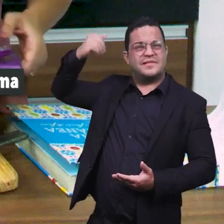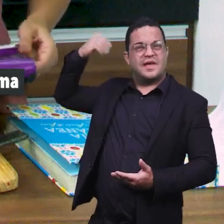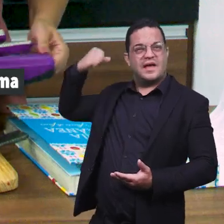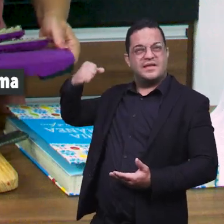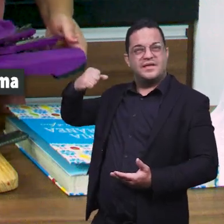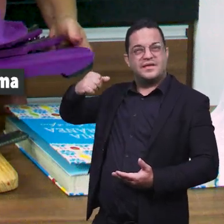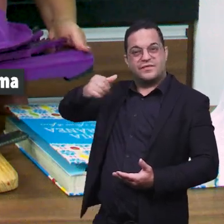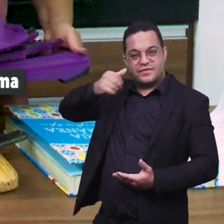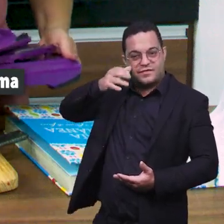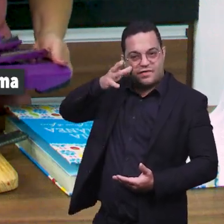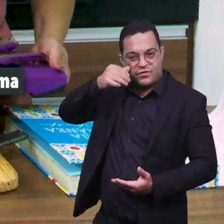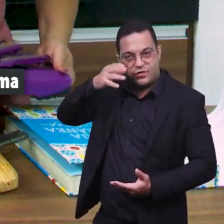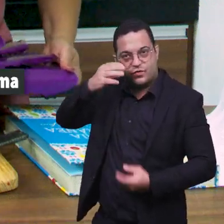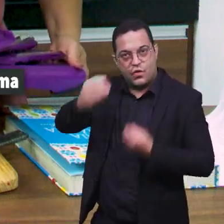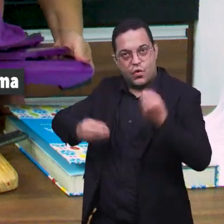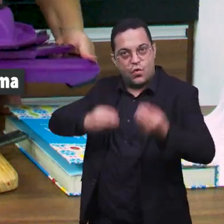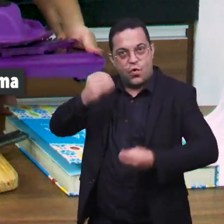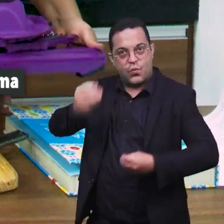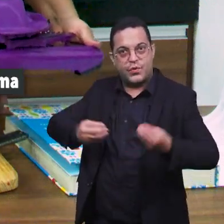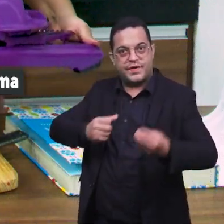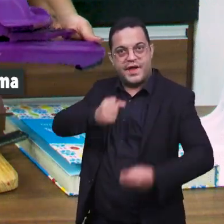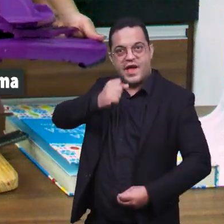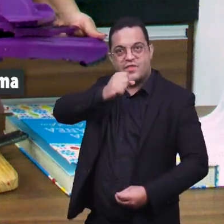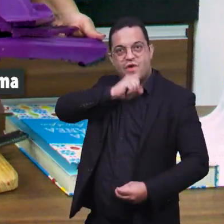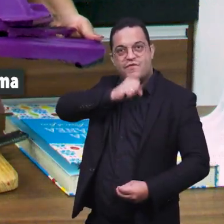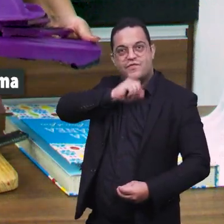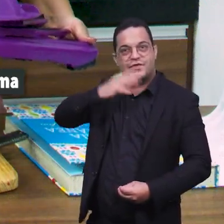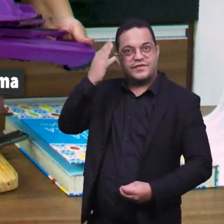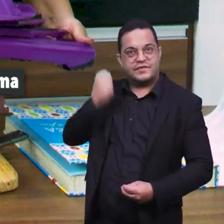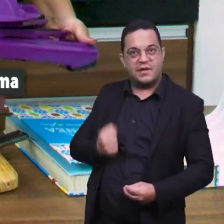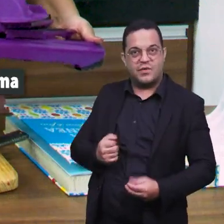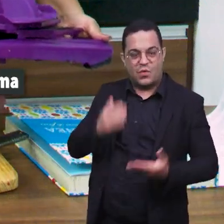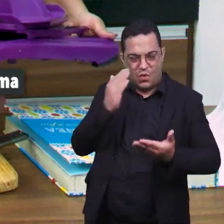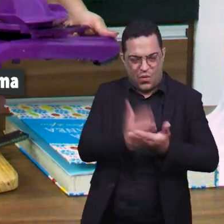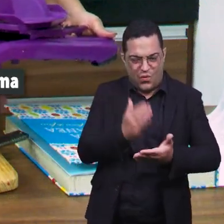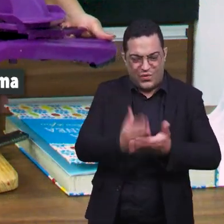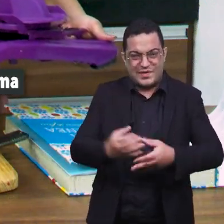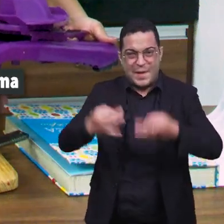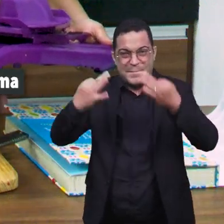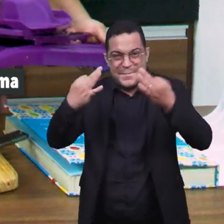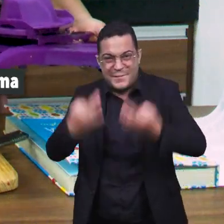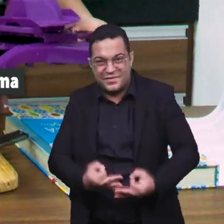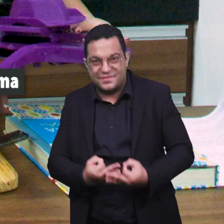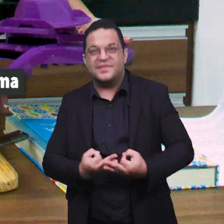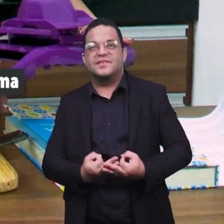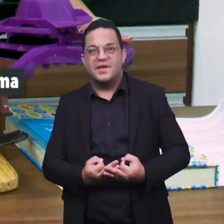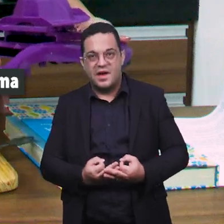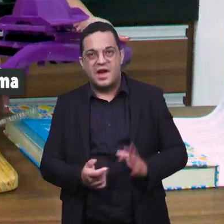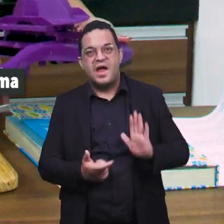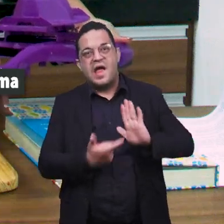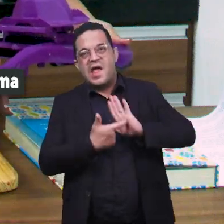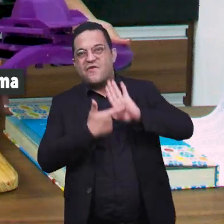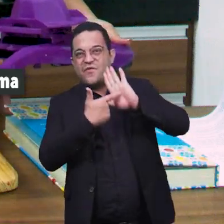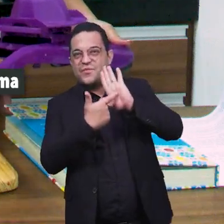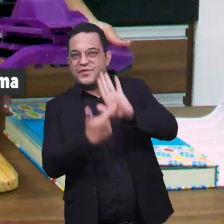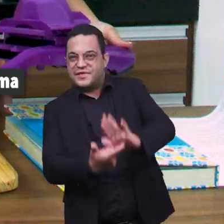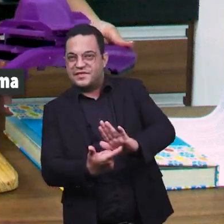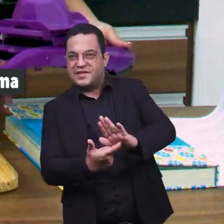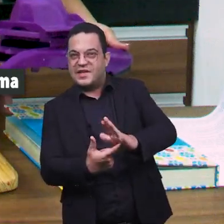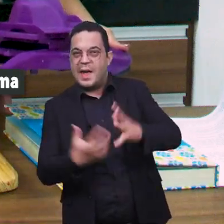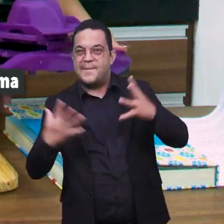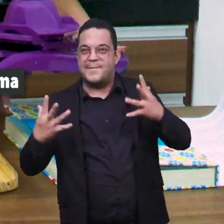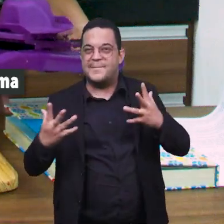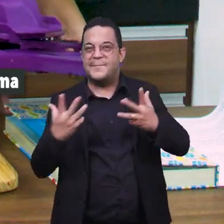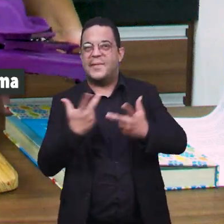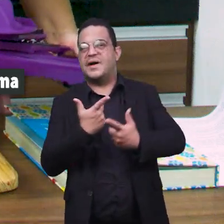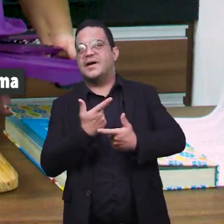fininho? Então vamos lá, gente, ó. Vou tirar aqui. Só para vocês verem essa